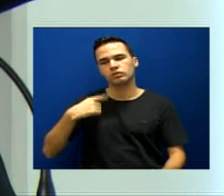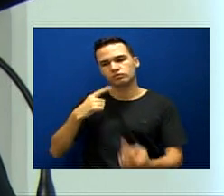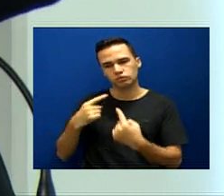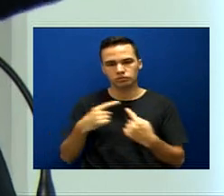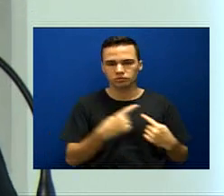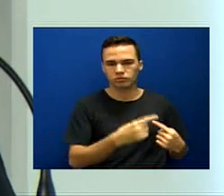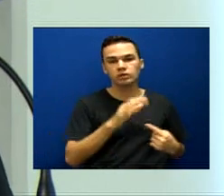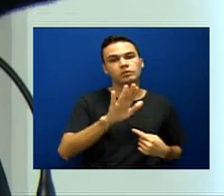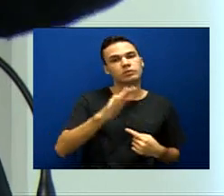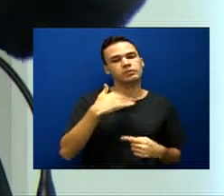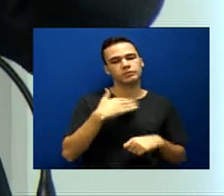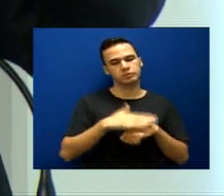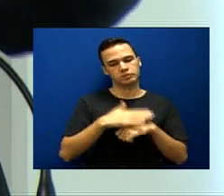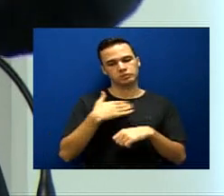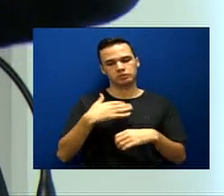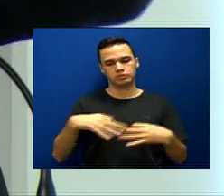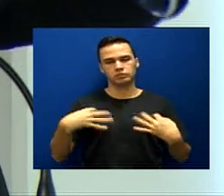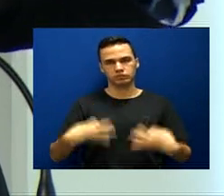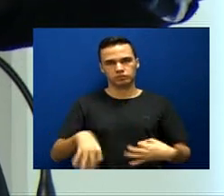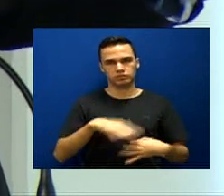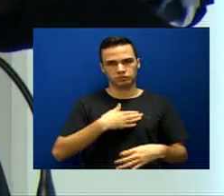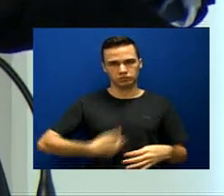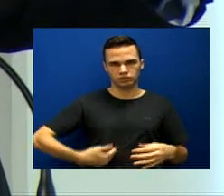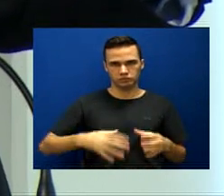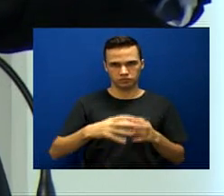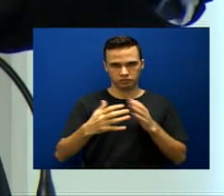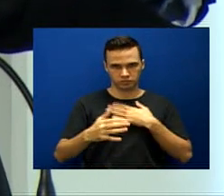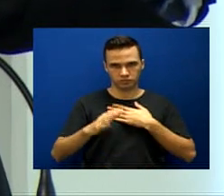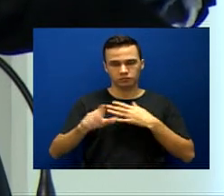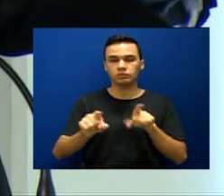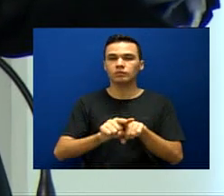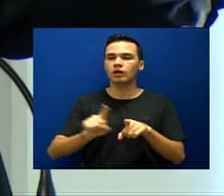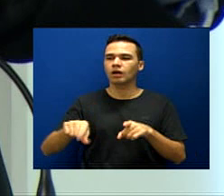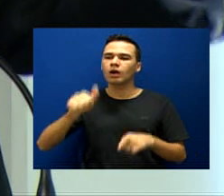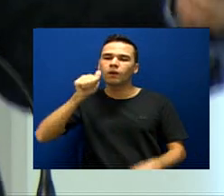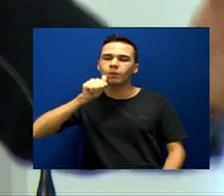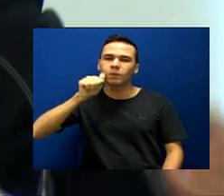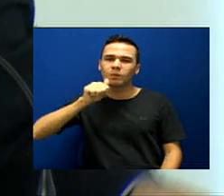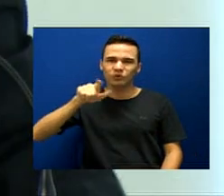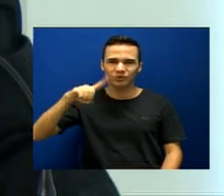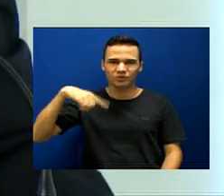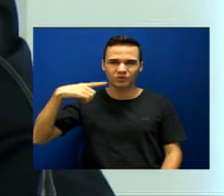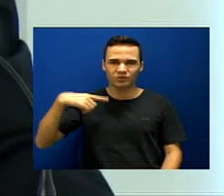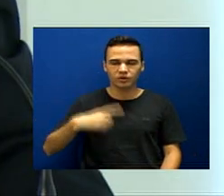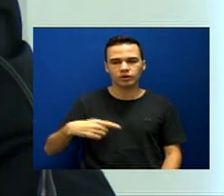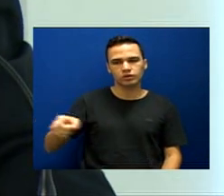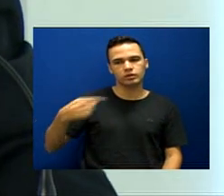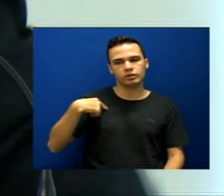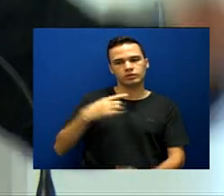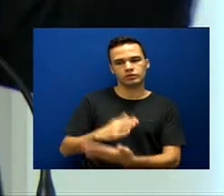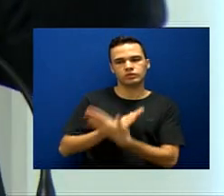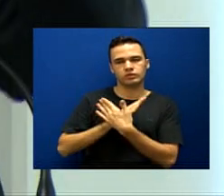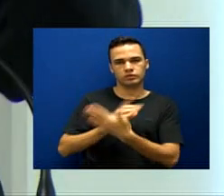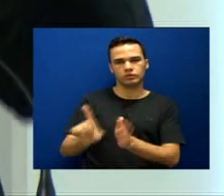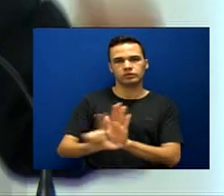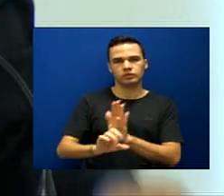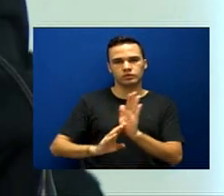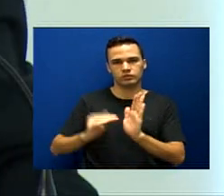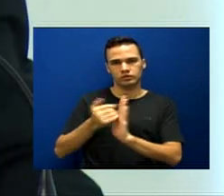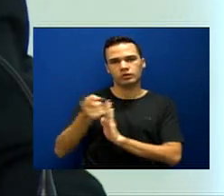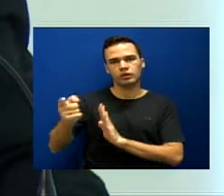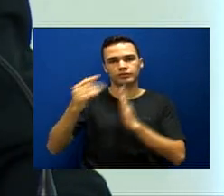por uma questão de coerência, ensejei mais o meu pedido à deputada Maria Lúcia para que pudesse apresentar a emenda para nós.